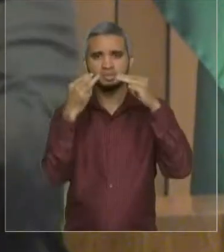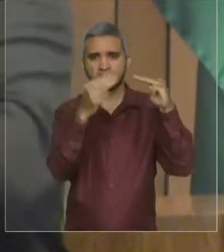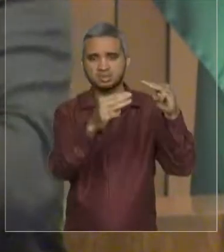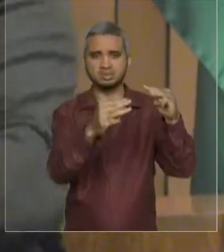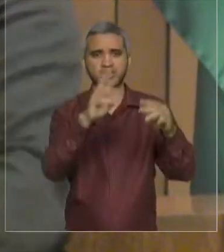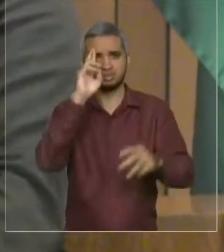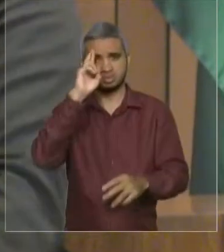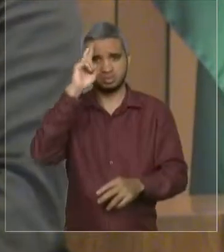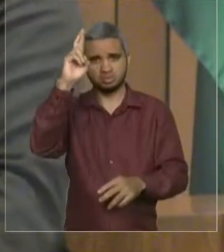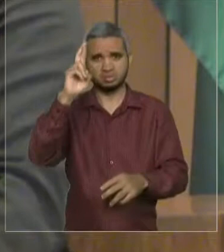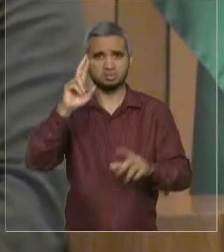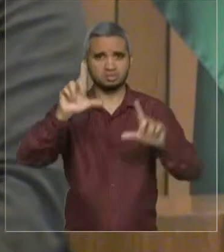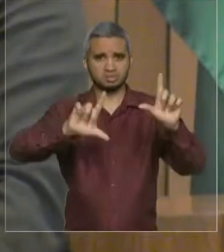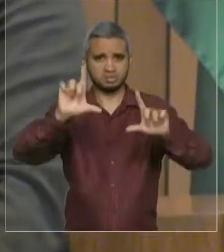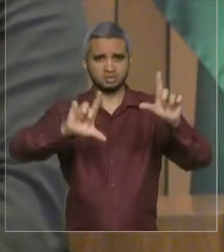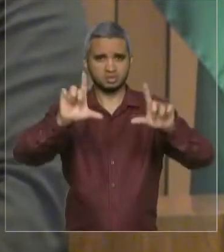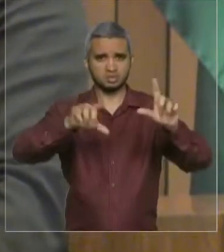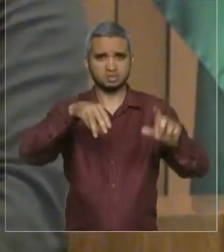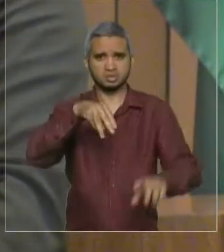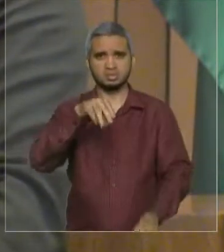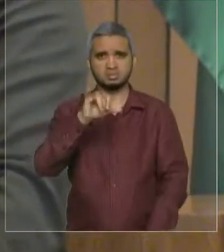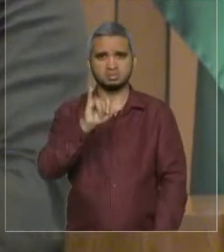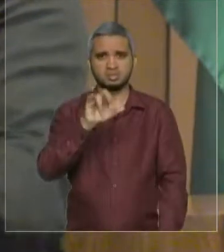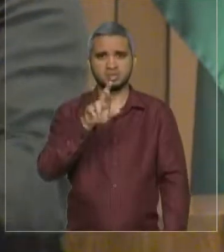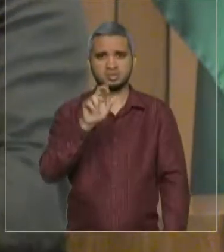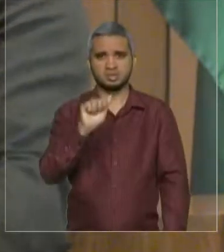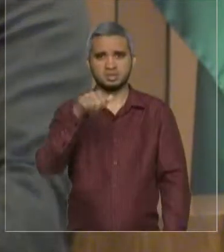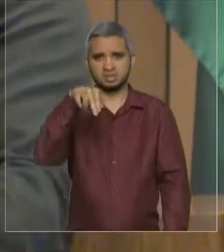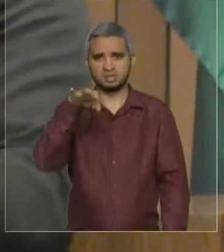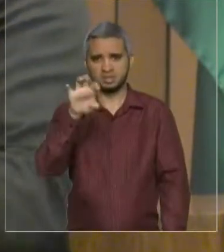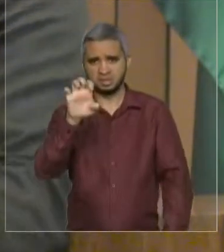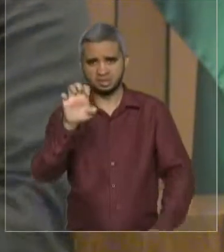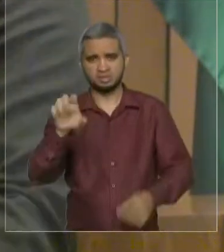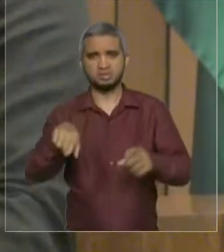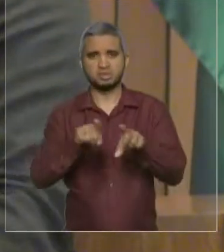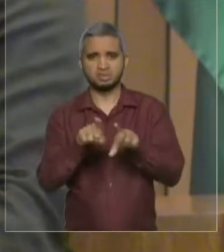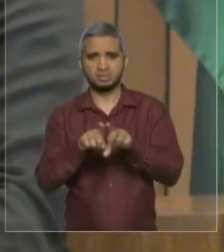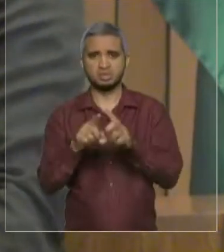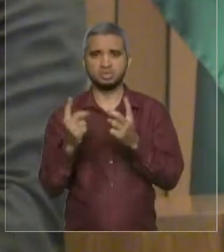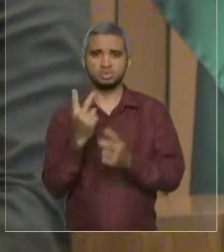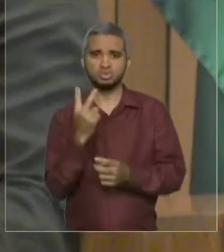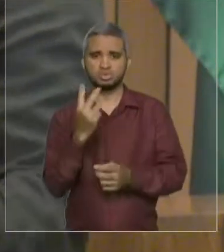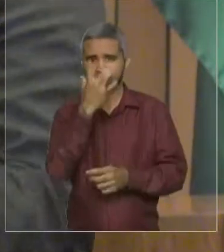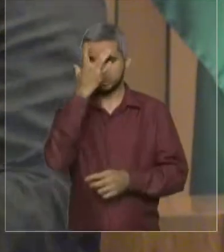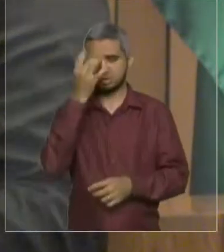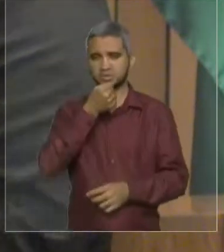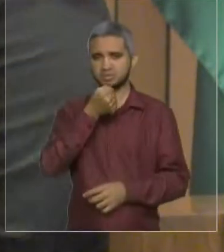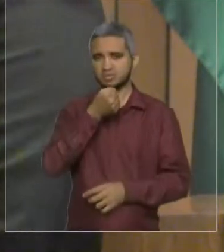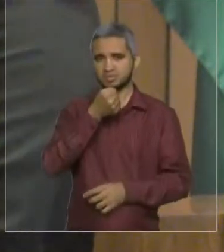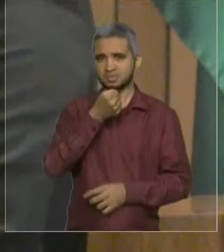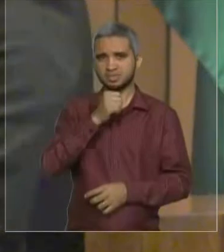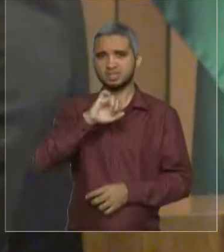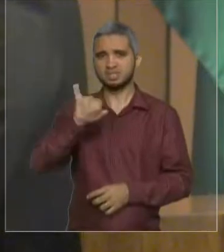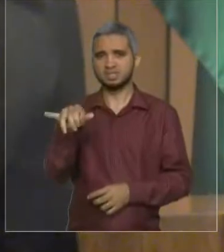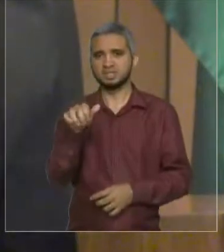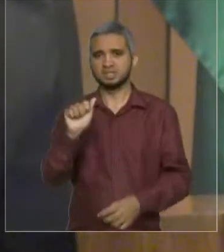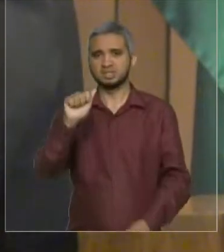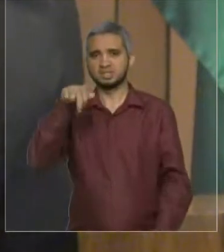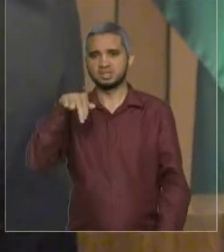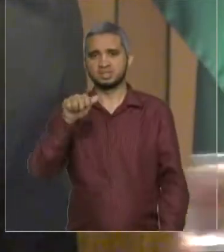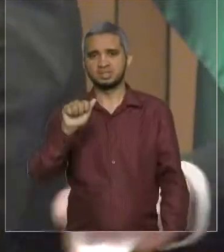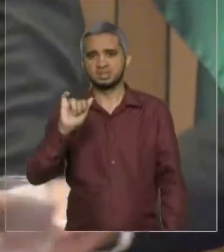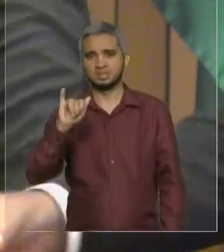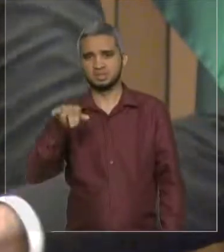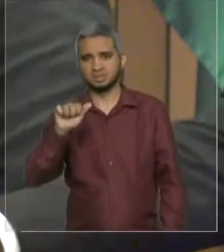esse registro aos dois apresentadores do Bom Dia Mirante, Janaína e o Soares, e de forma especial a esse